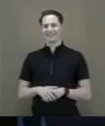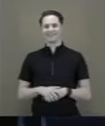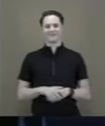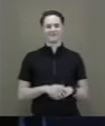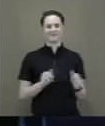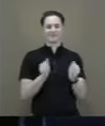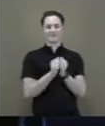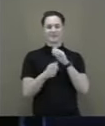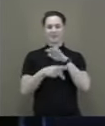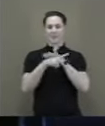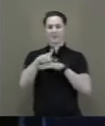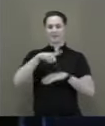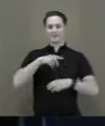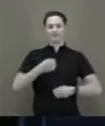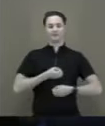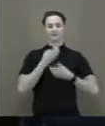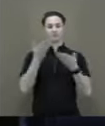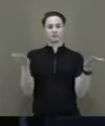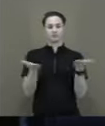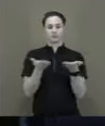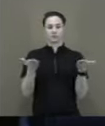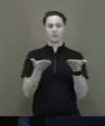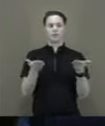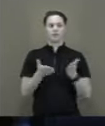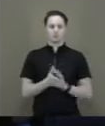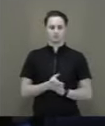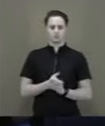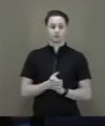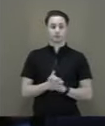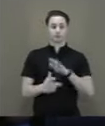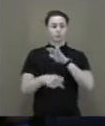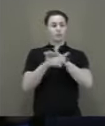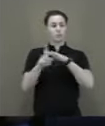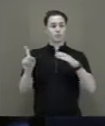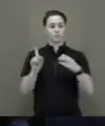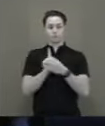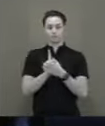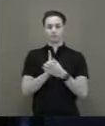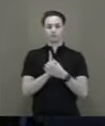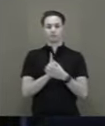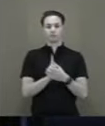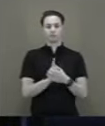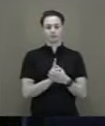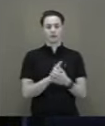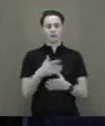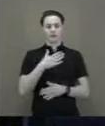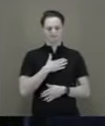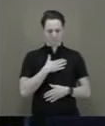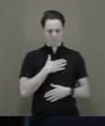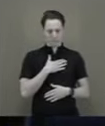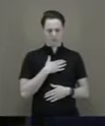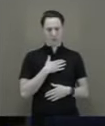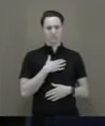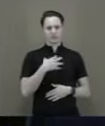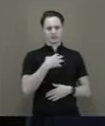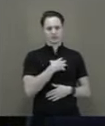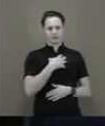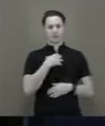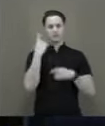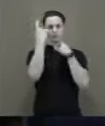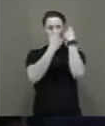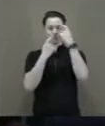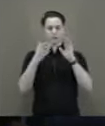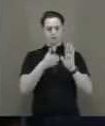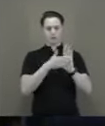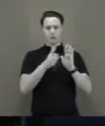Quero externar aqui de público, na tribuna do Senado da República, minhas preocupações com relação à